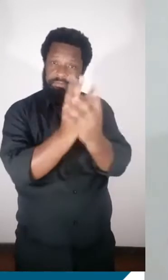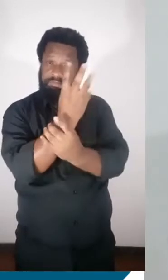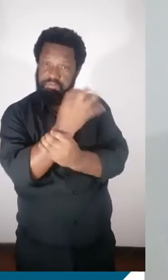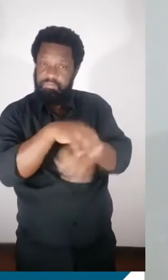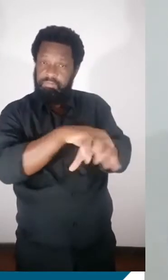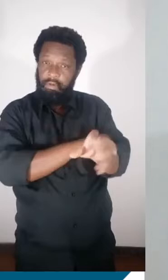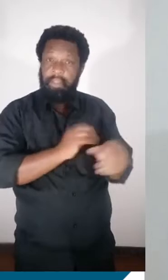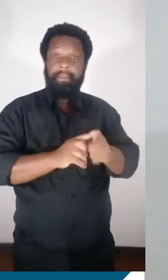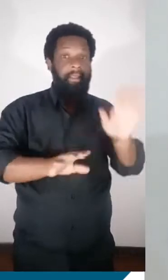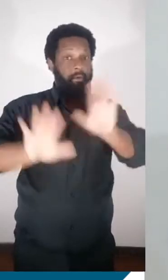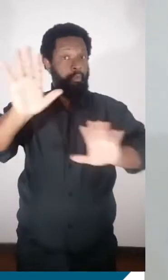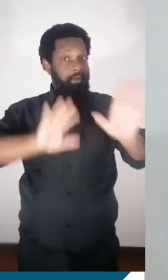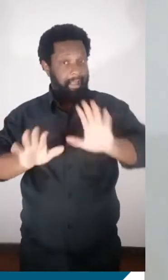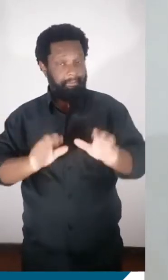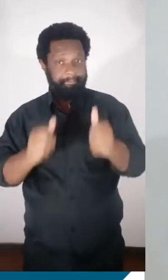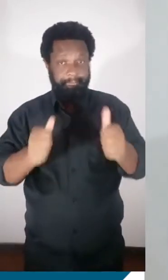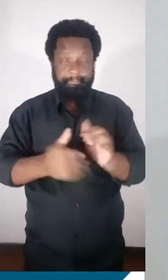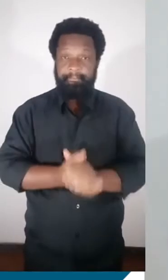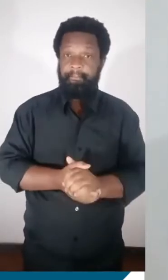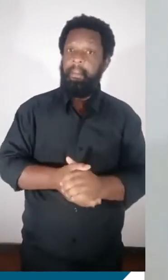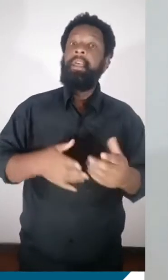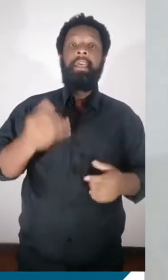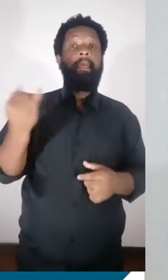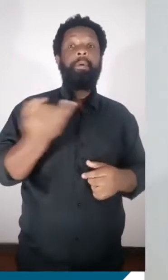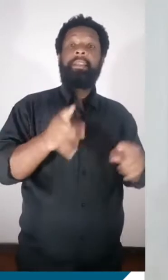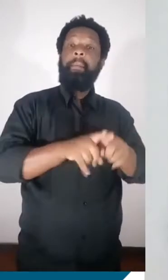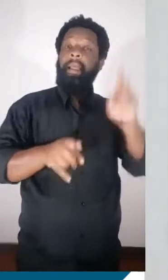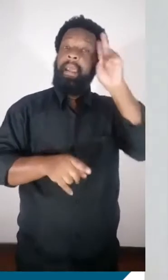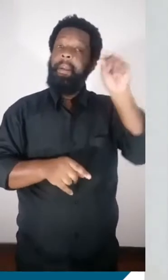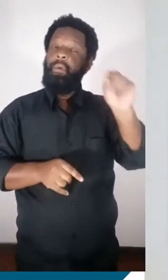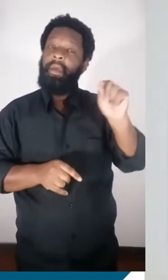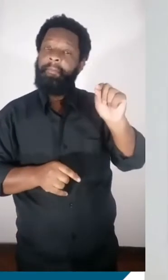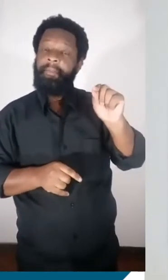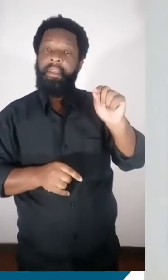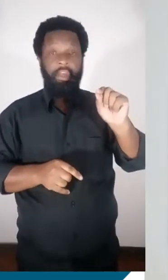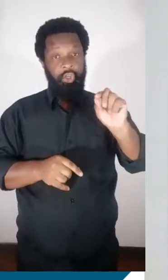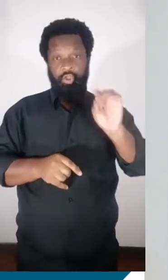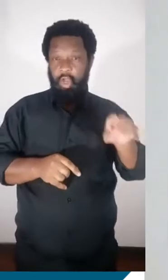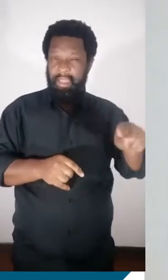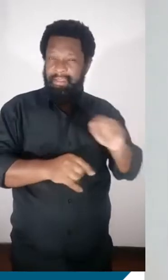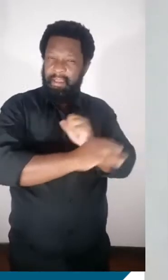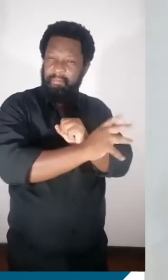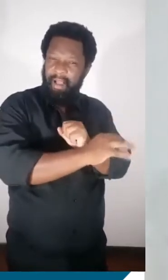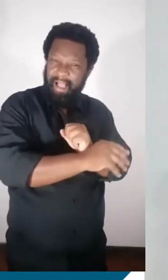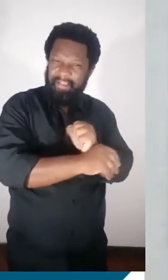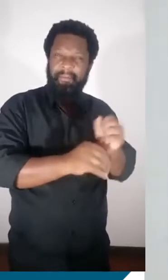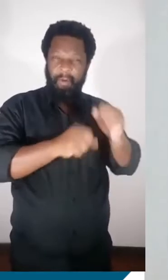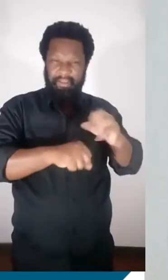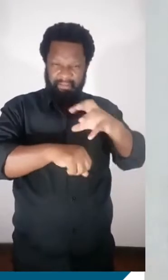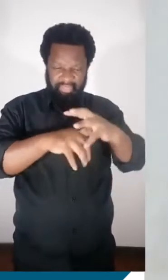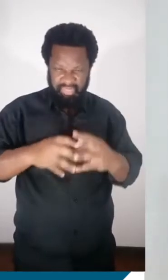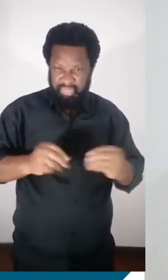você manuseie com cautela. Tudo bem? Então é importante também a gente lembrar de uma coisa: não são só os ácidos que